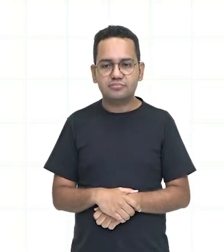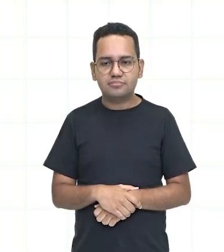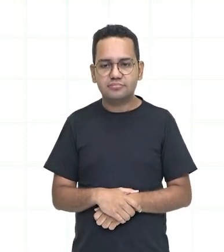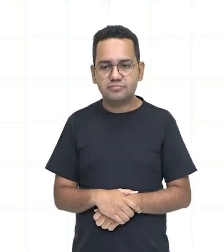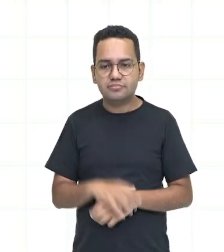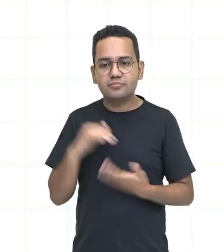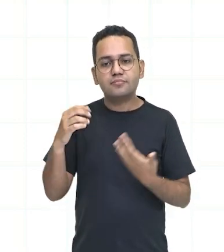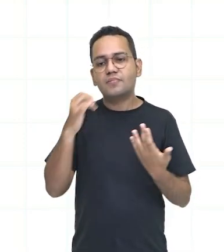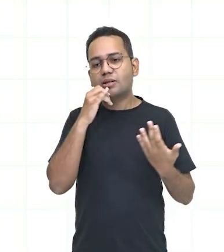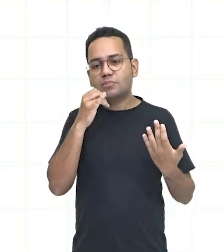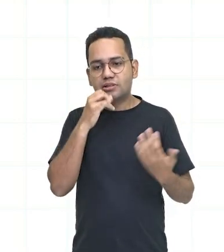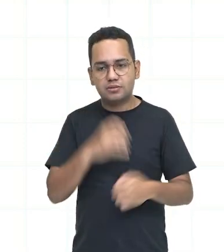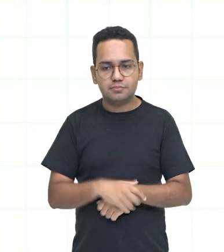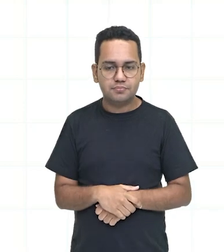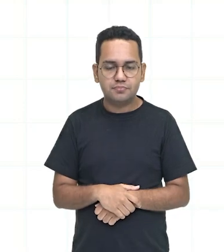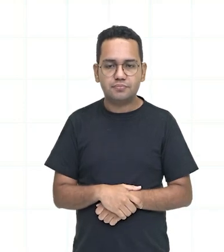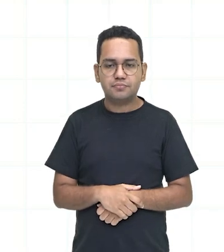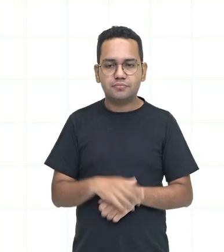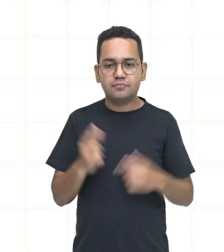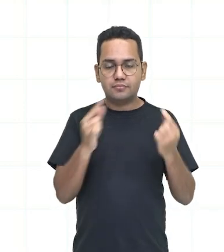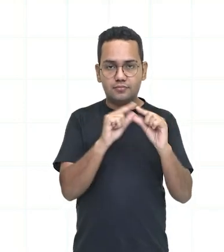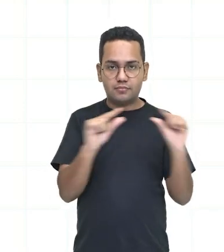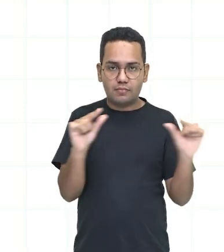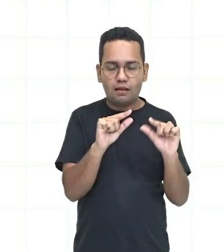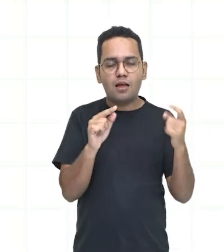enough money, e future